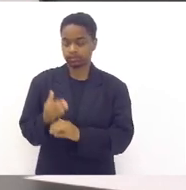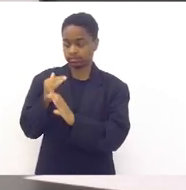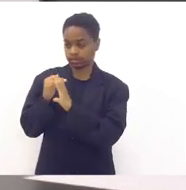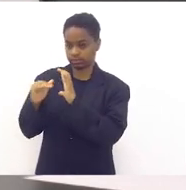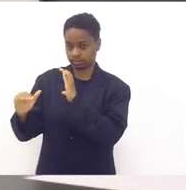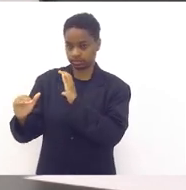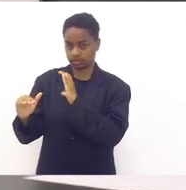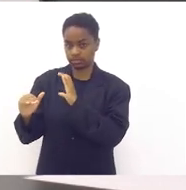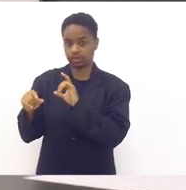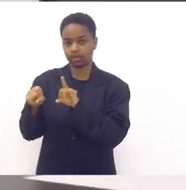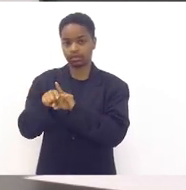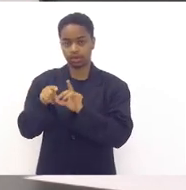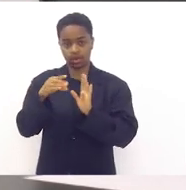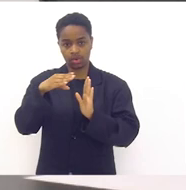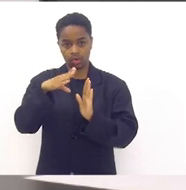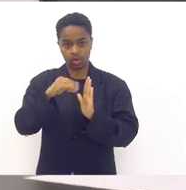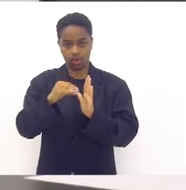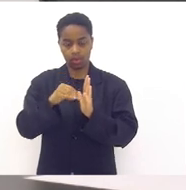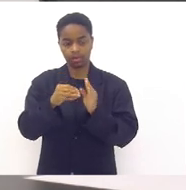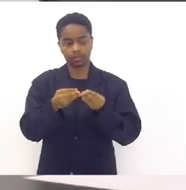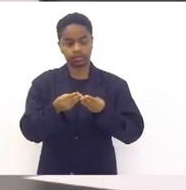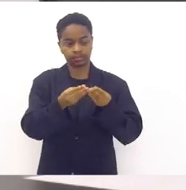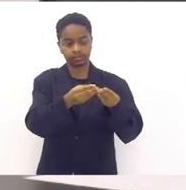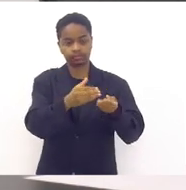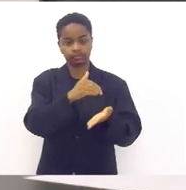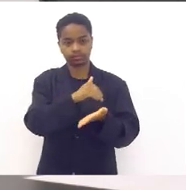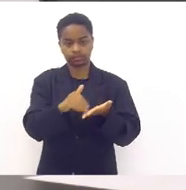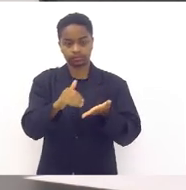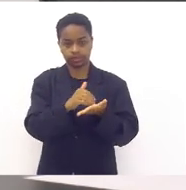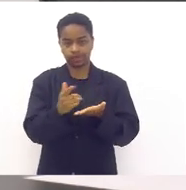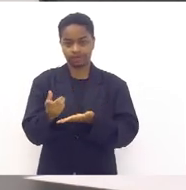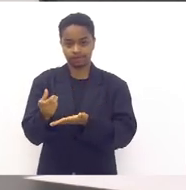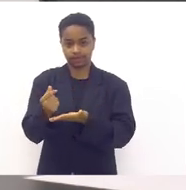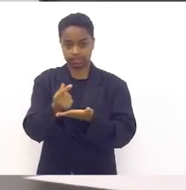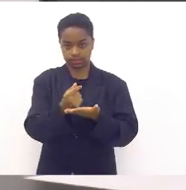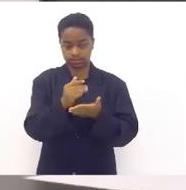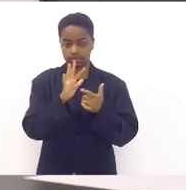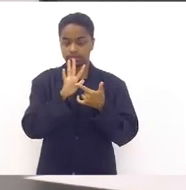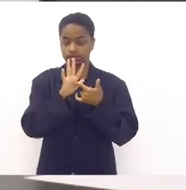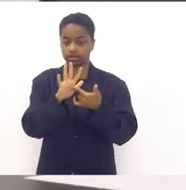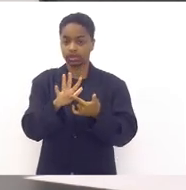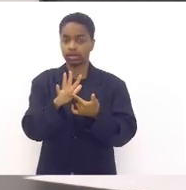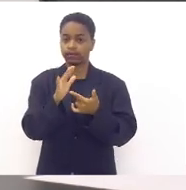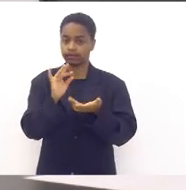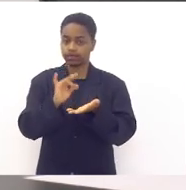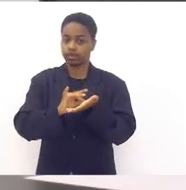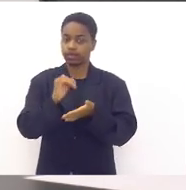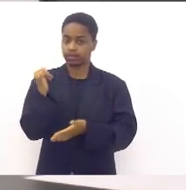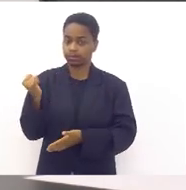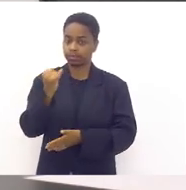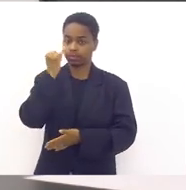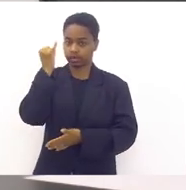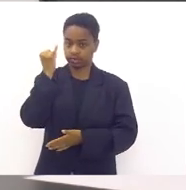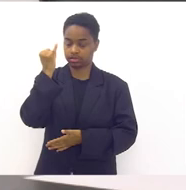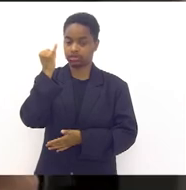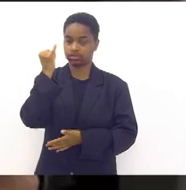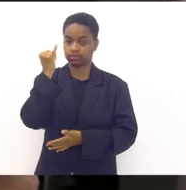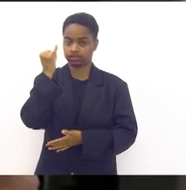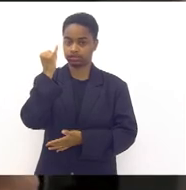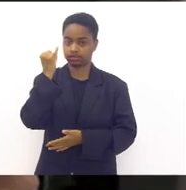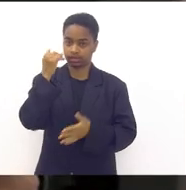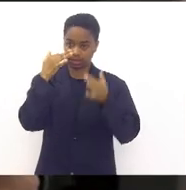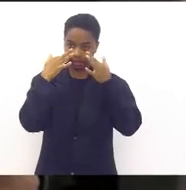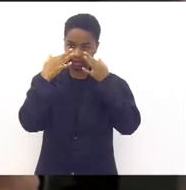com cópia ao secretário de Fazenda, enfatizando a necessidade de priorização